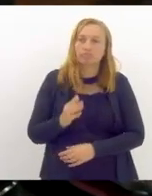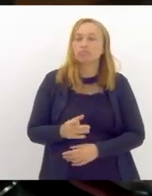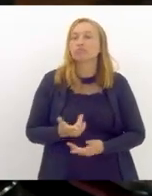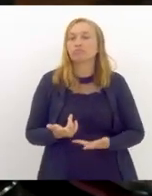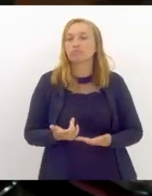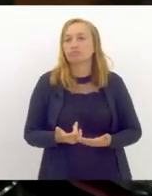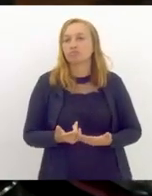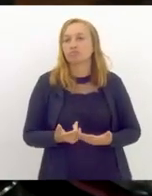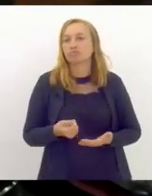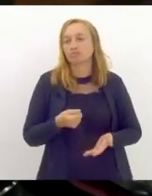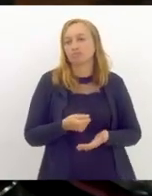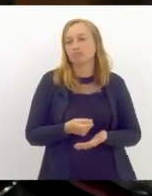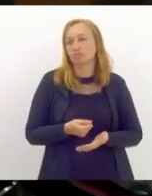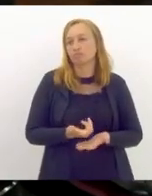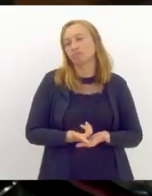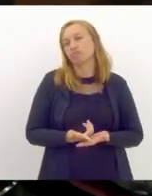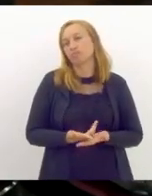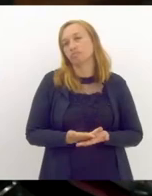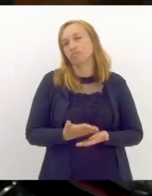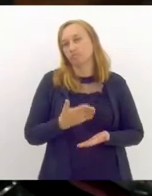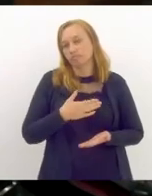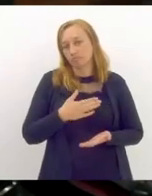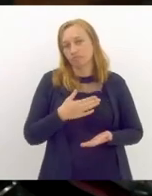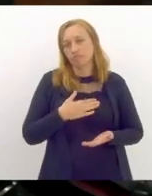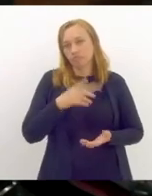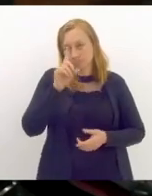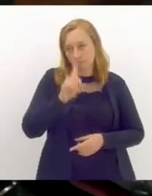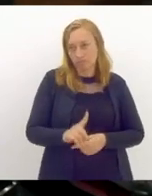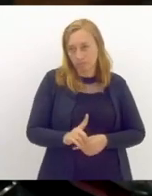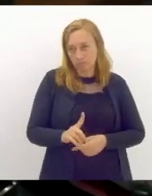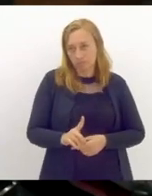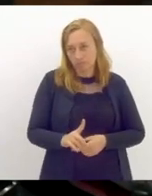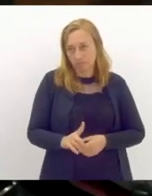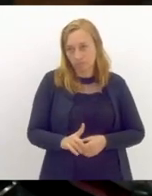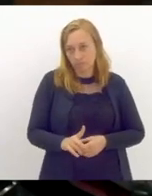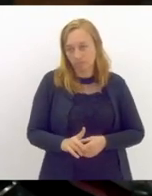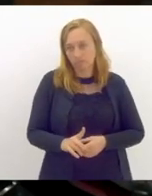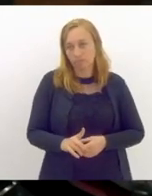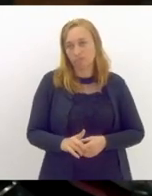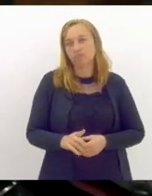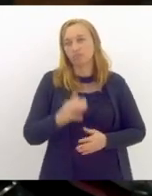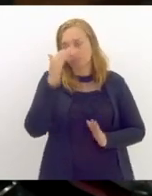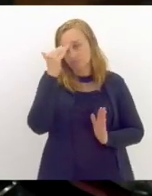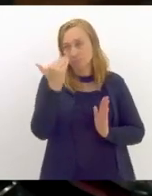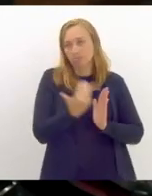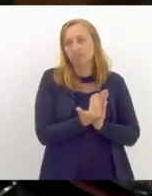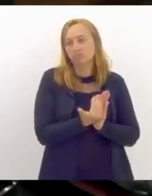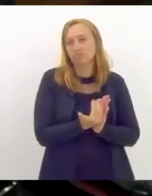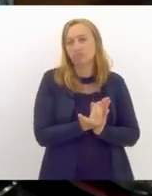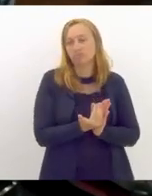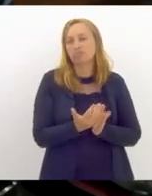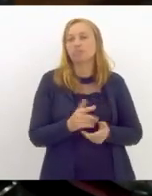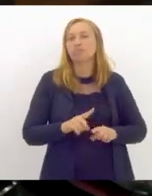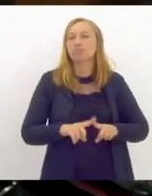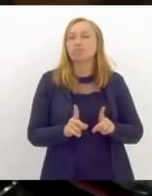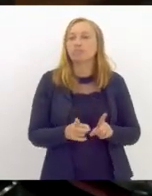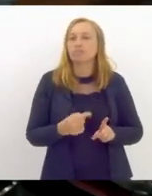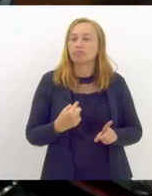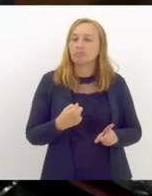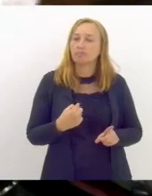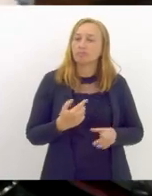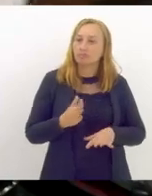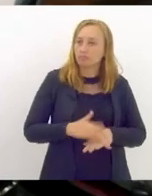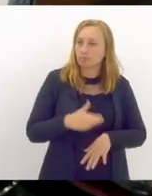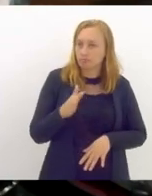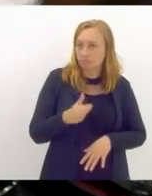constitucional meu legal enfim tá aqui demandando que se culpa a decisão judicial em relação ao município mas eu fui até um pouco